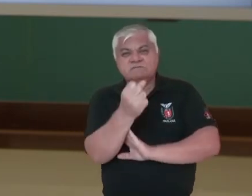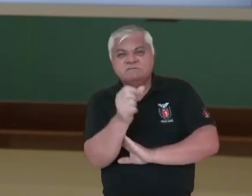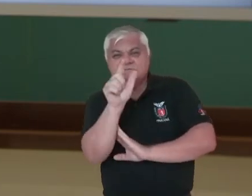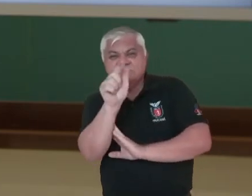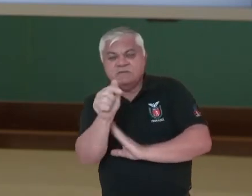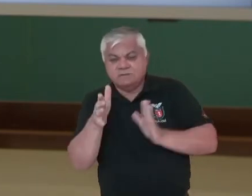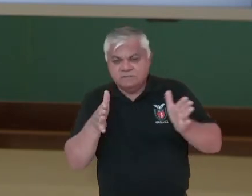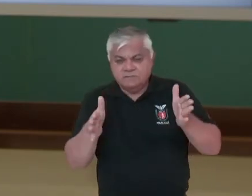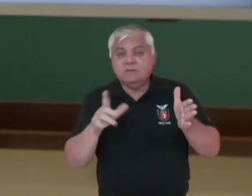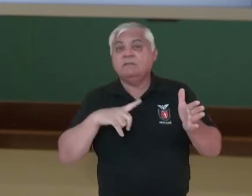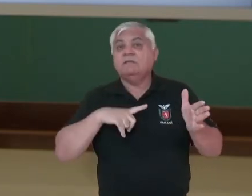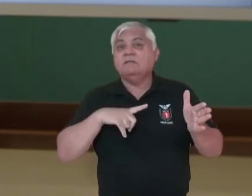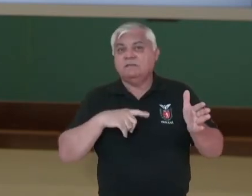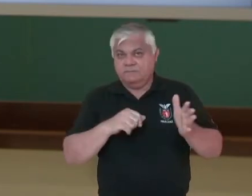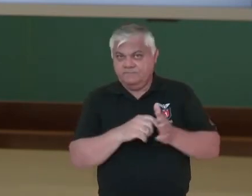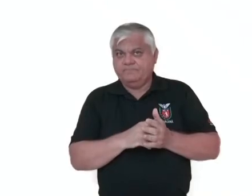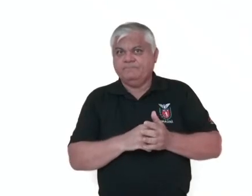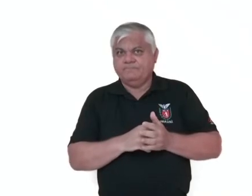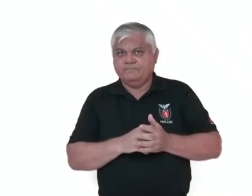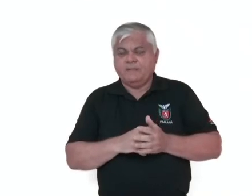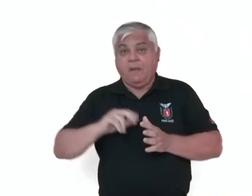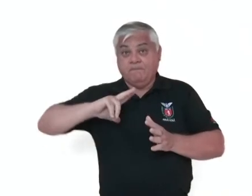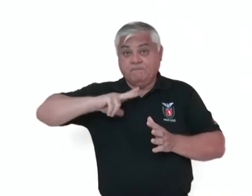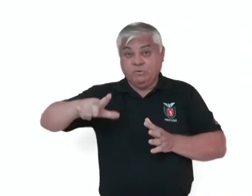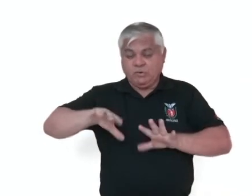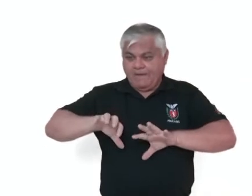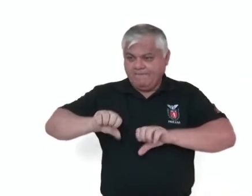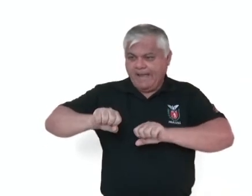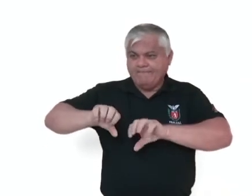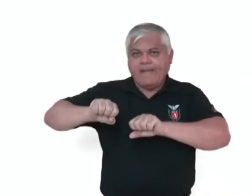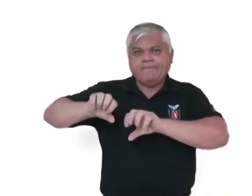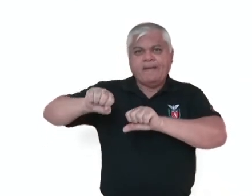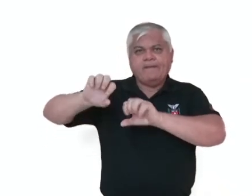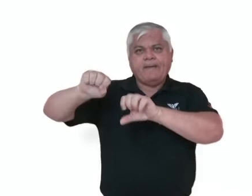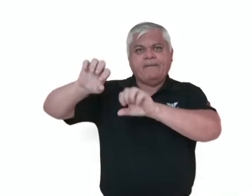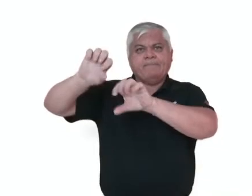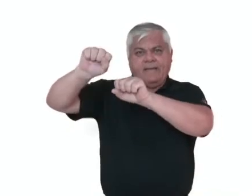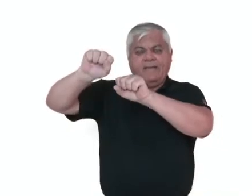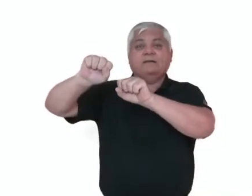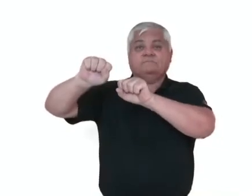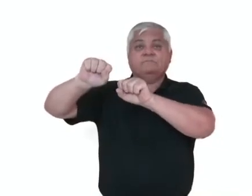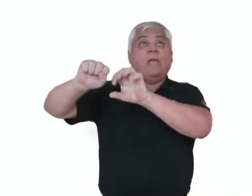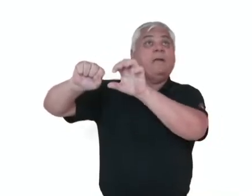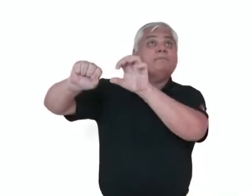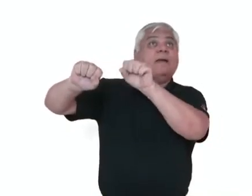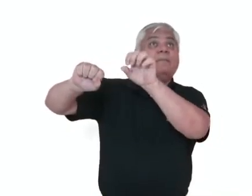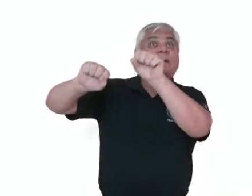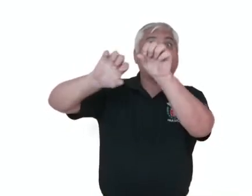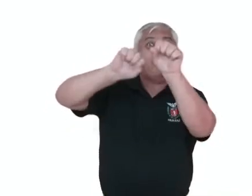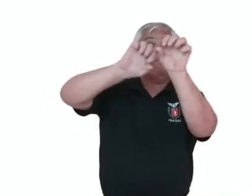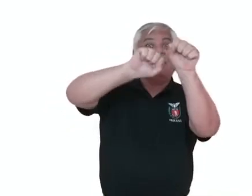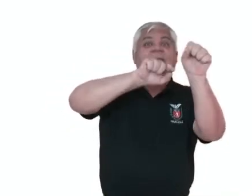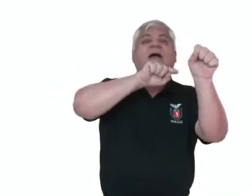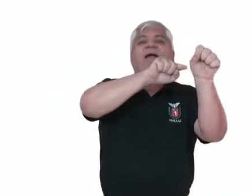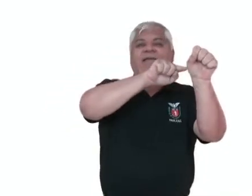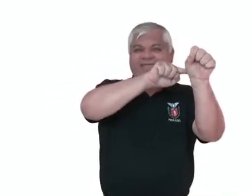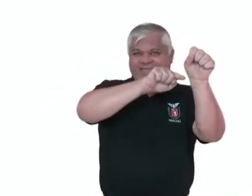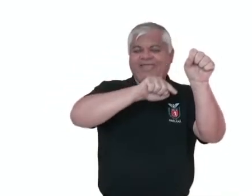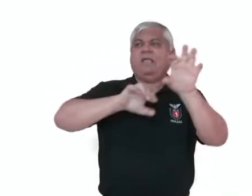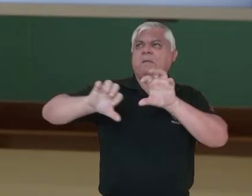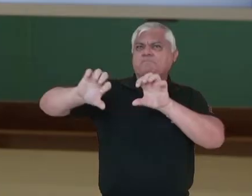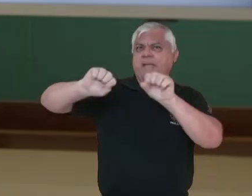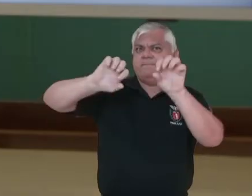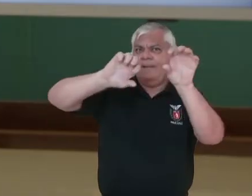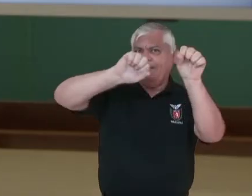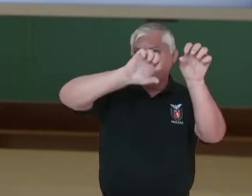nós vamos ter? A ocupação portuguesa das terras a oeste da linha de Tordesilhas, que é aquela ideia ali que